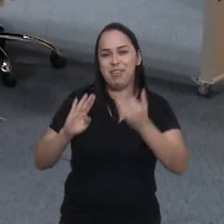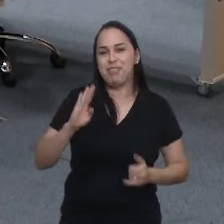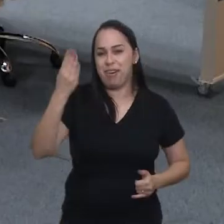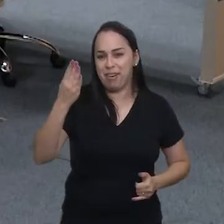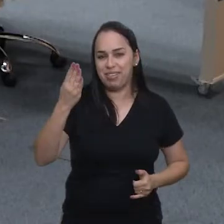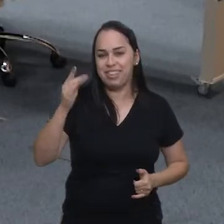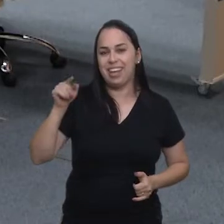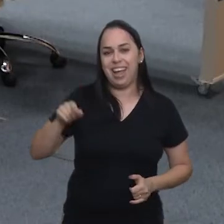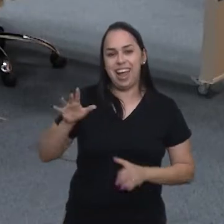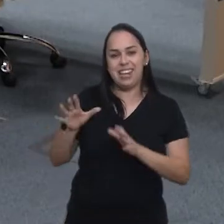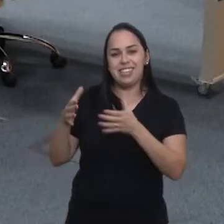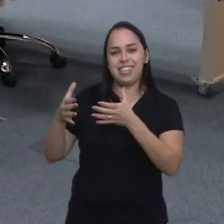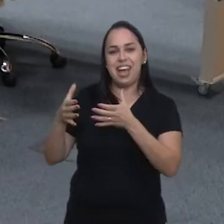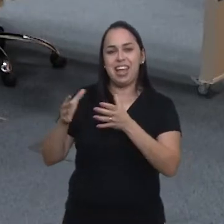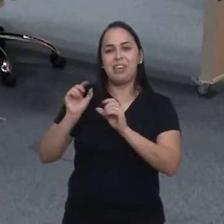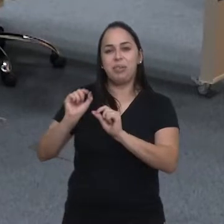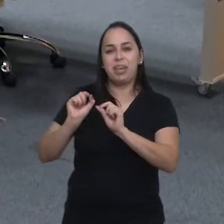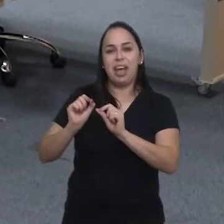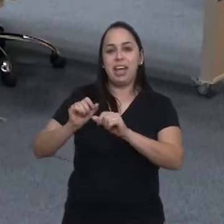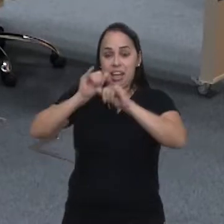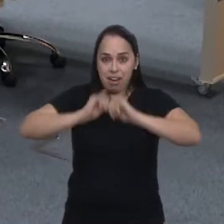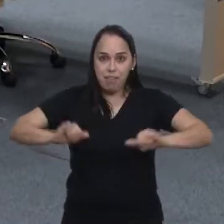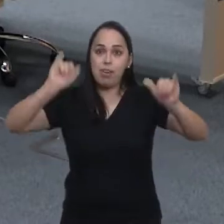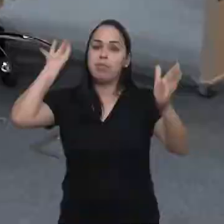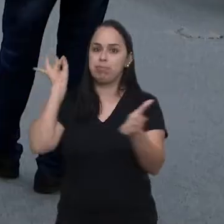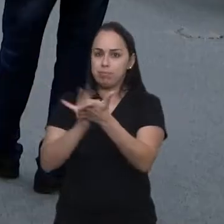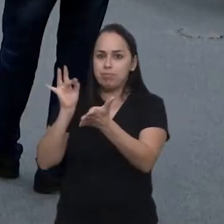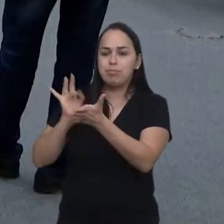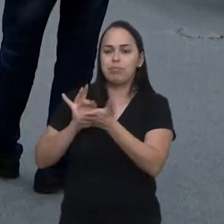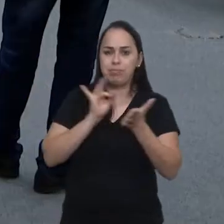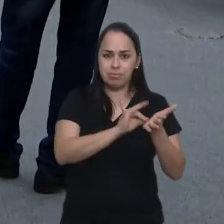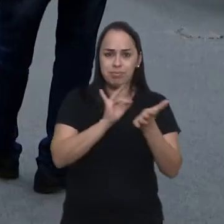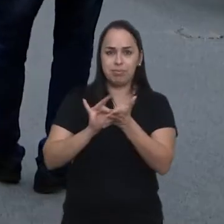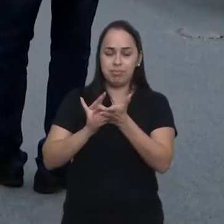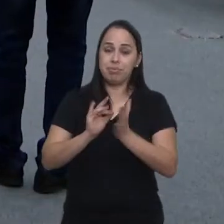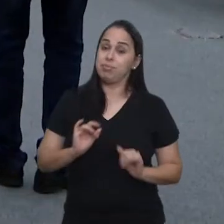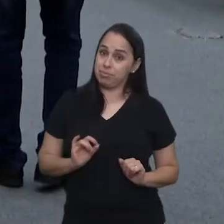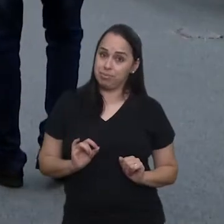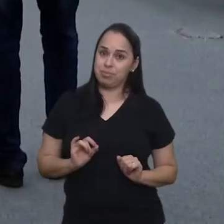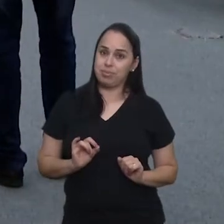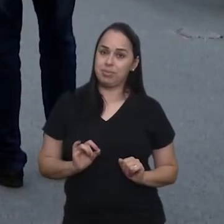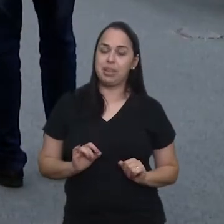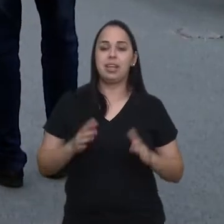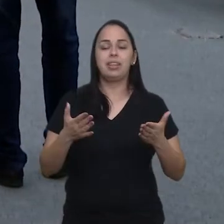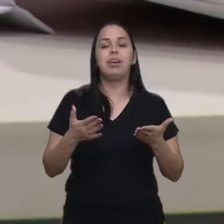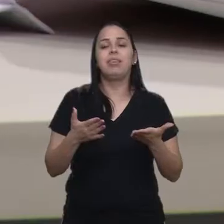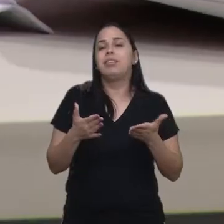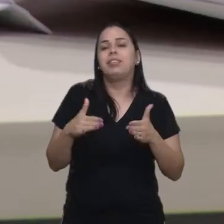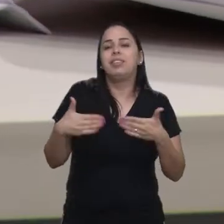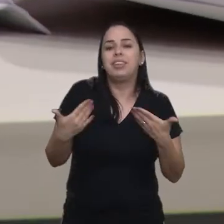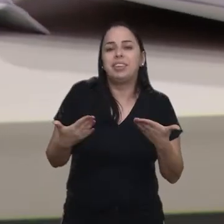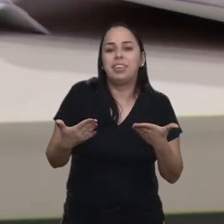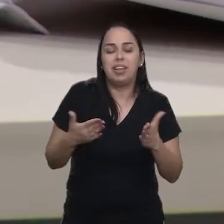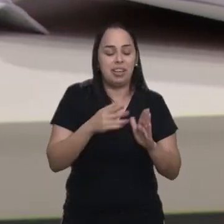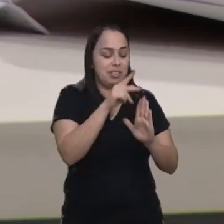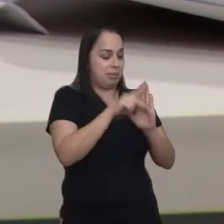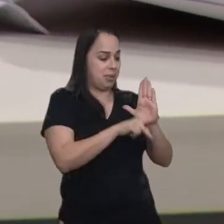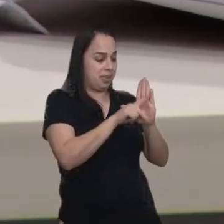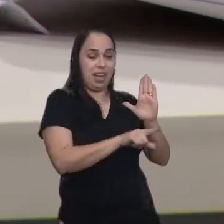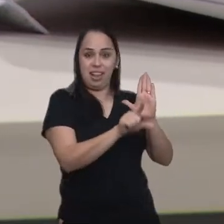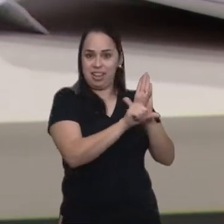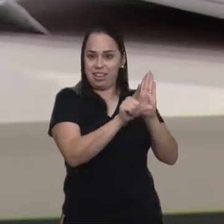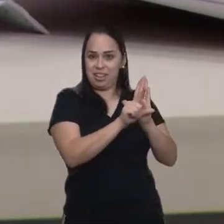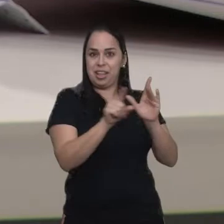Os parlamentares defendem que é preciso garantir que a informação chegue à população por fontes confiáveis. E, nesse sentido,